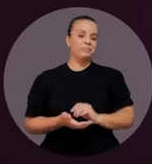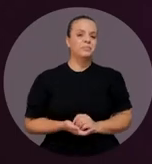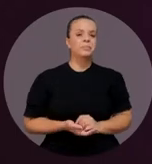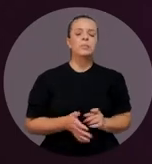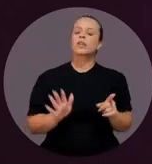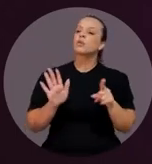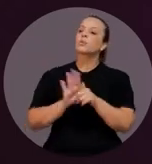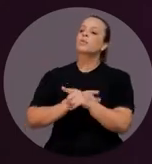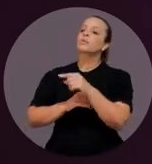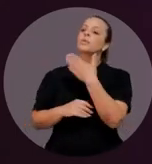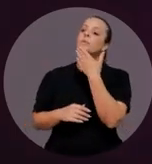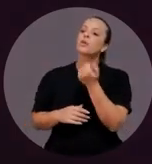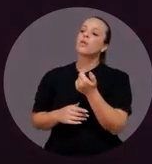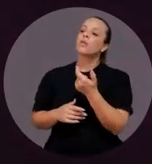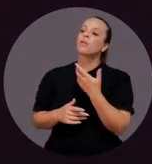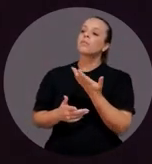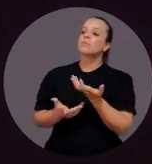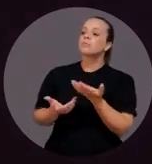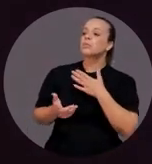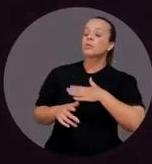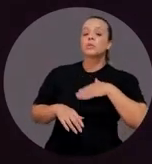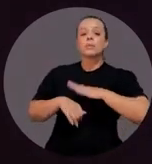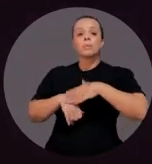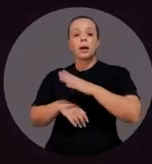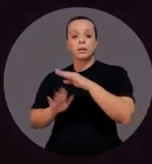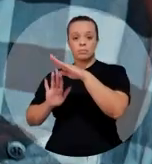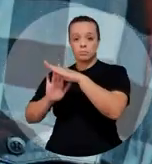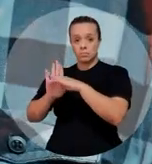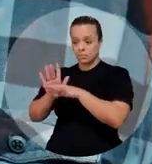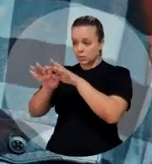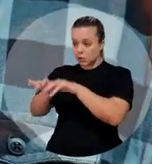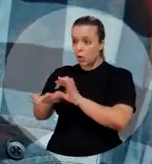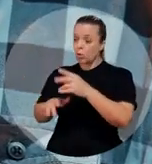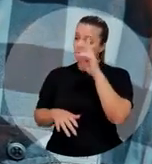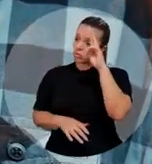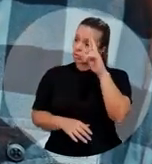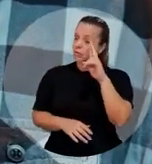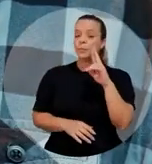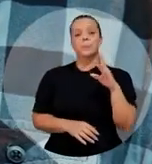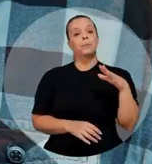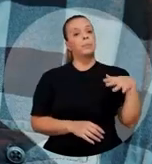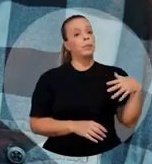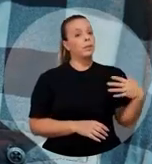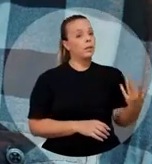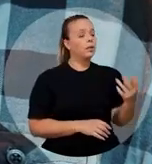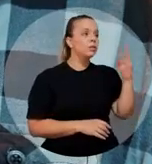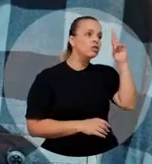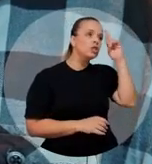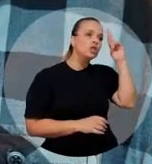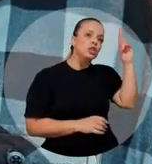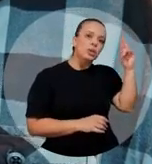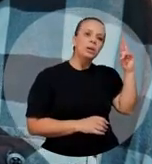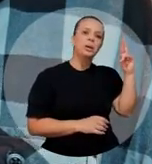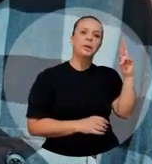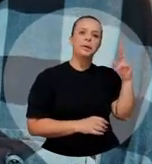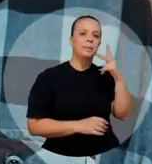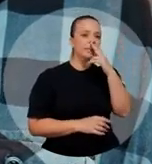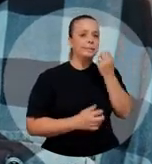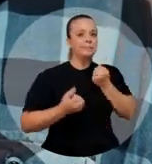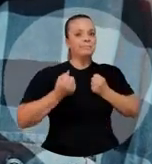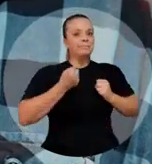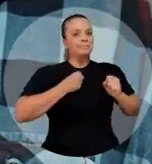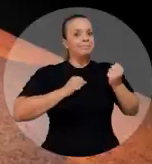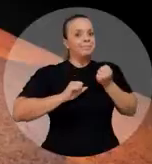Uhum. E onde que você prefere estar? No roteiro ou na direção? Eu falo que a direção é muito mais... É um processo muito